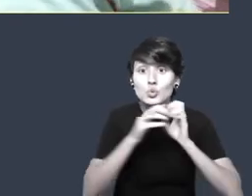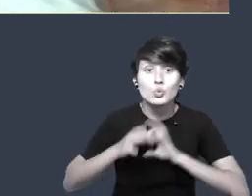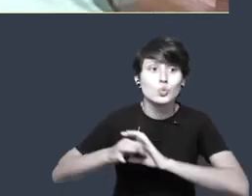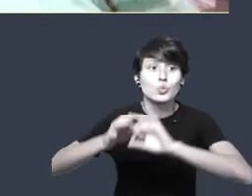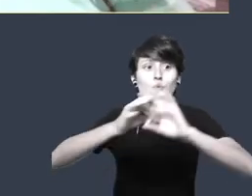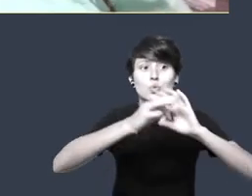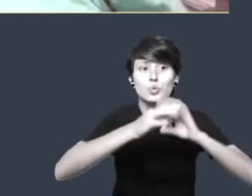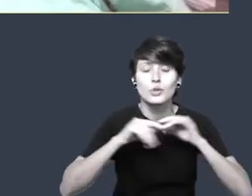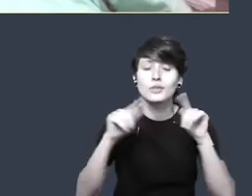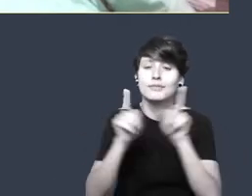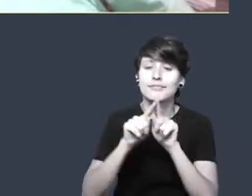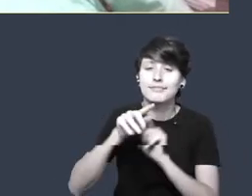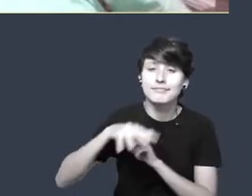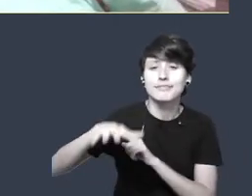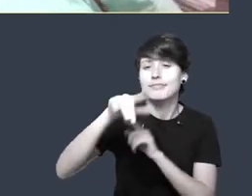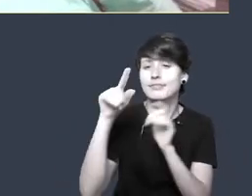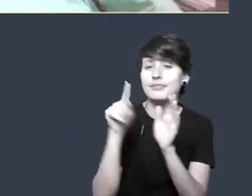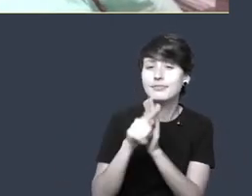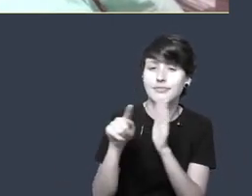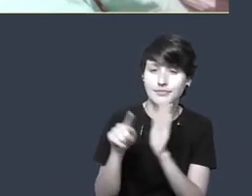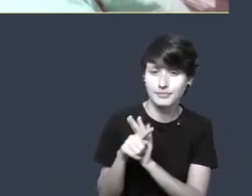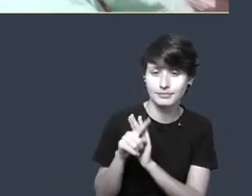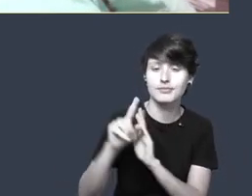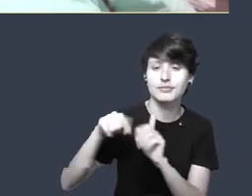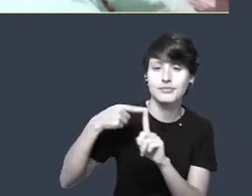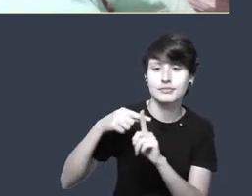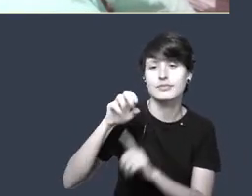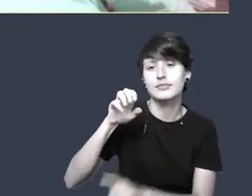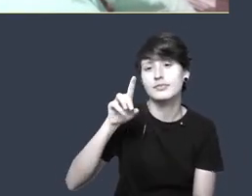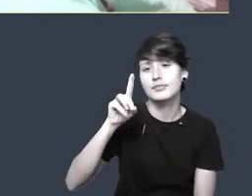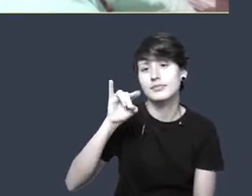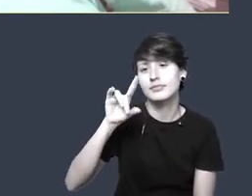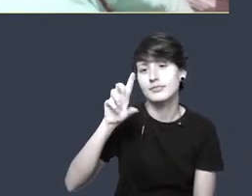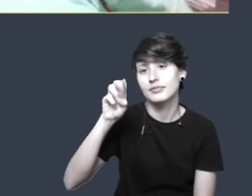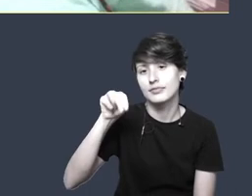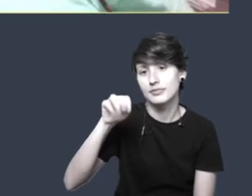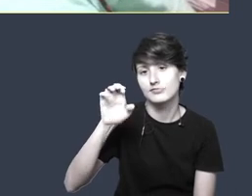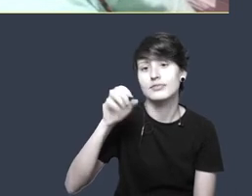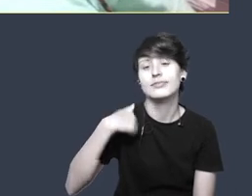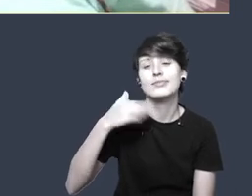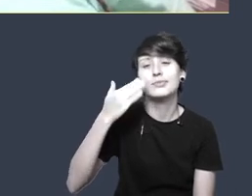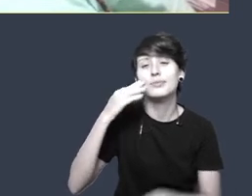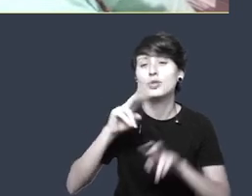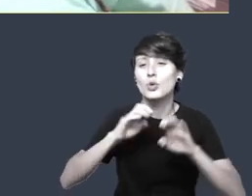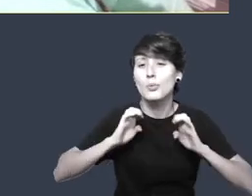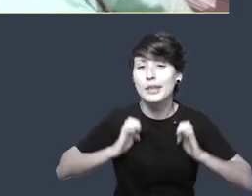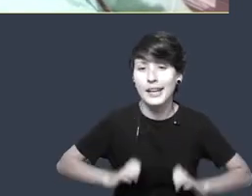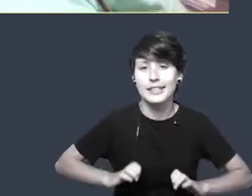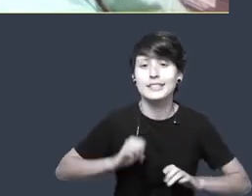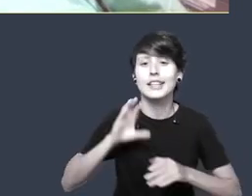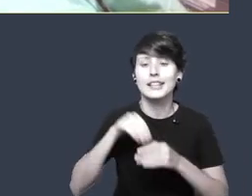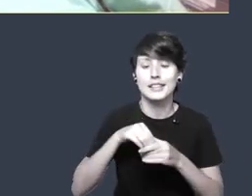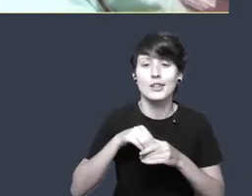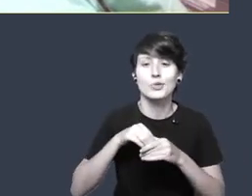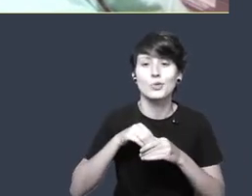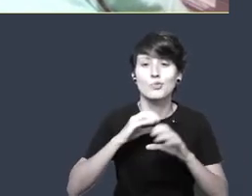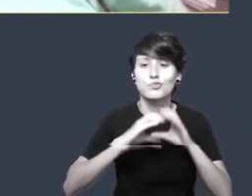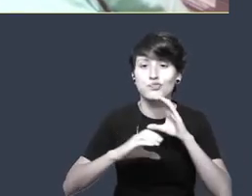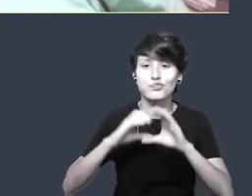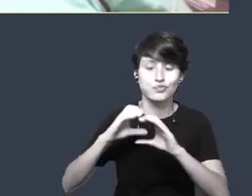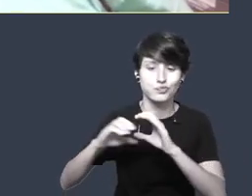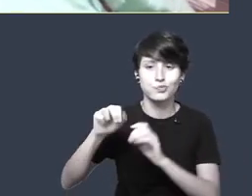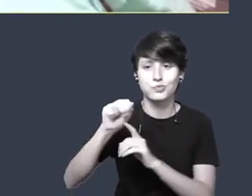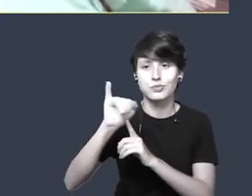indo muito nessa linha da pergunta do Marcos e da Edilaine, eu queria saber assim, sobre a ética na inteligência artificial. Eu lembro que o